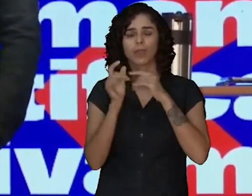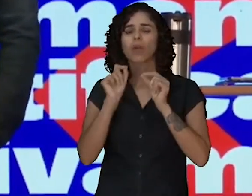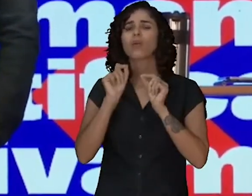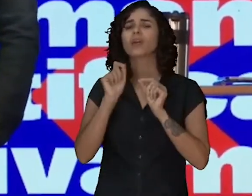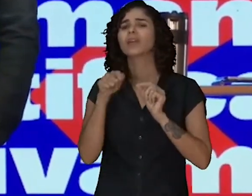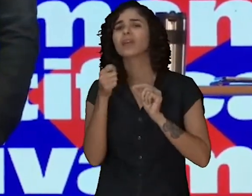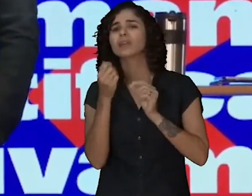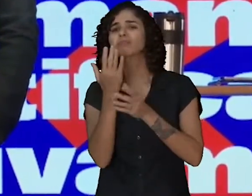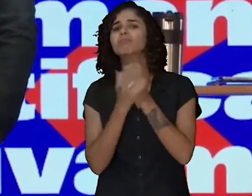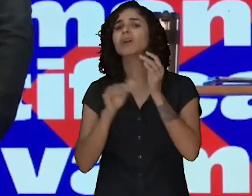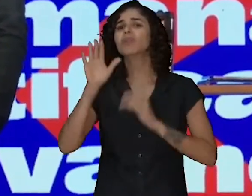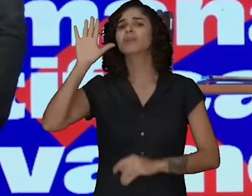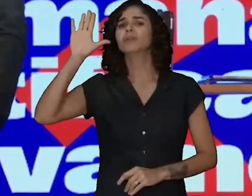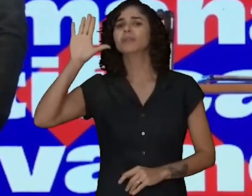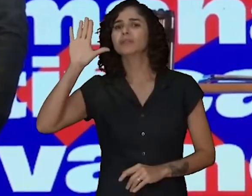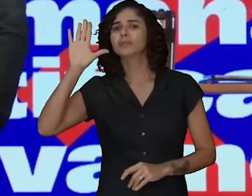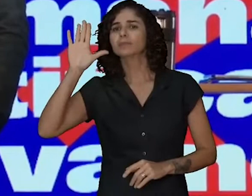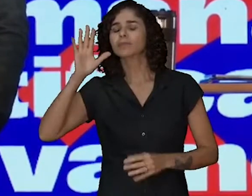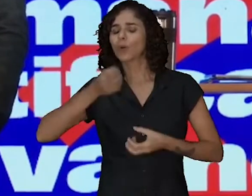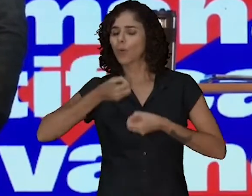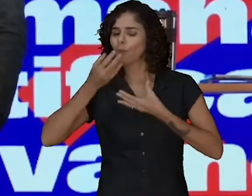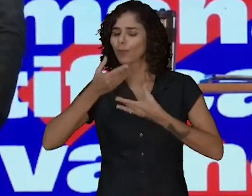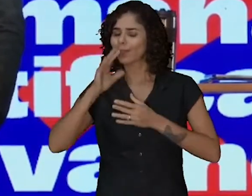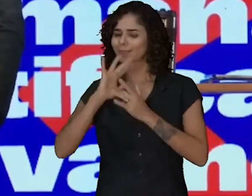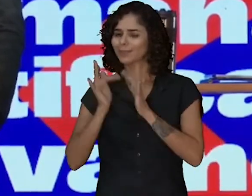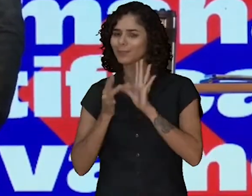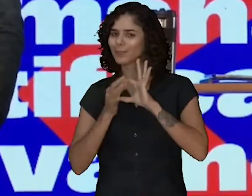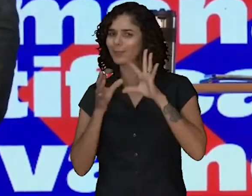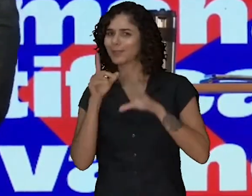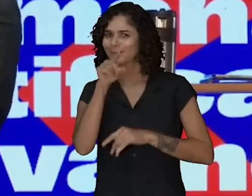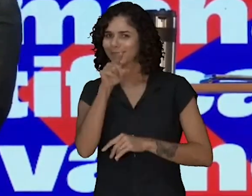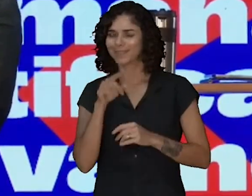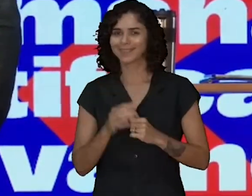aberto? Levanta a mão. Confessa que Jesus liberta.